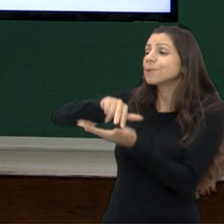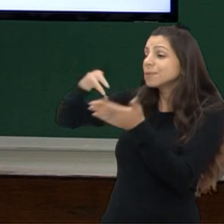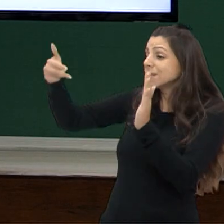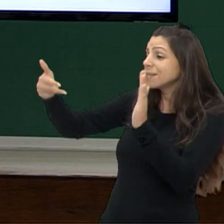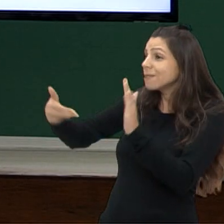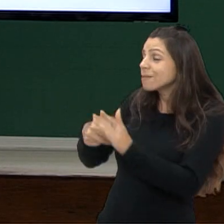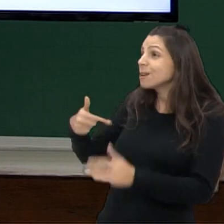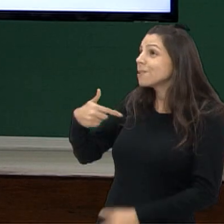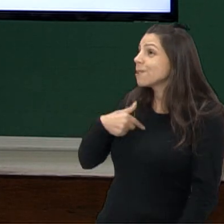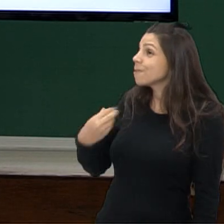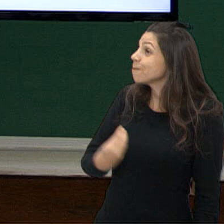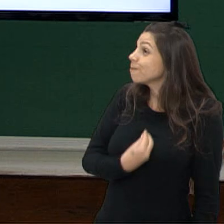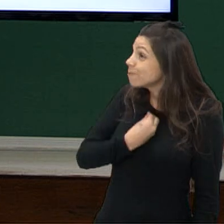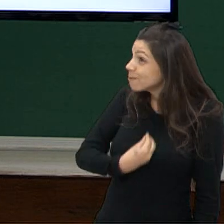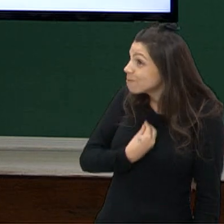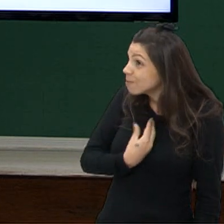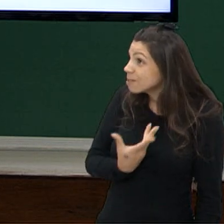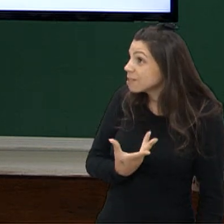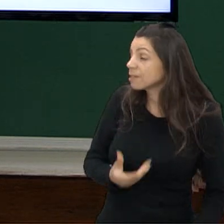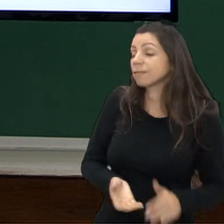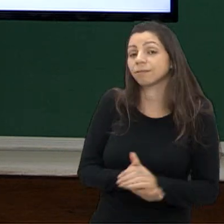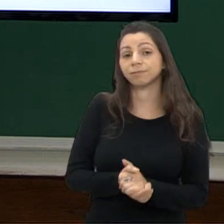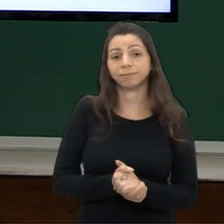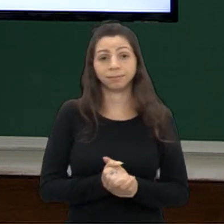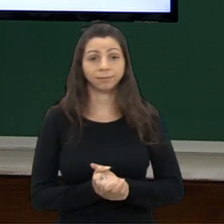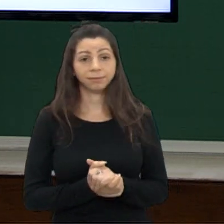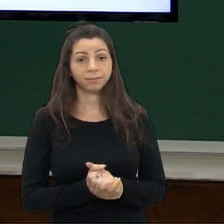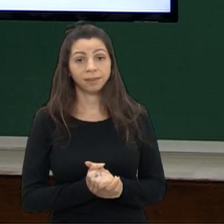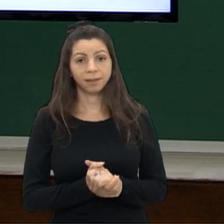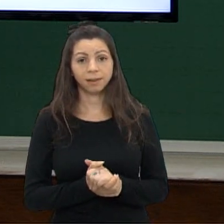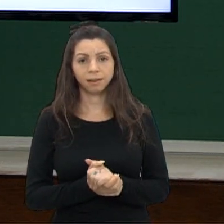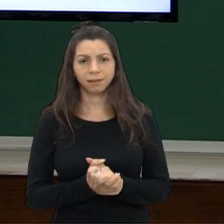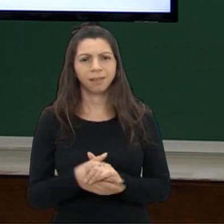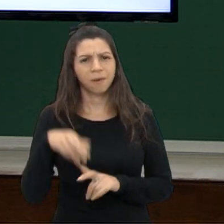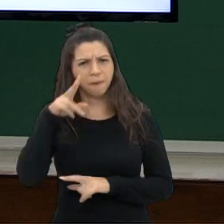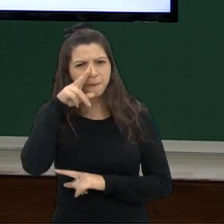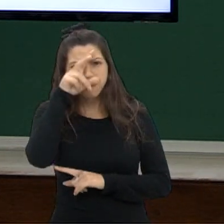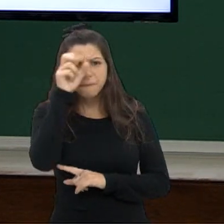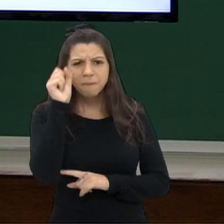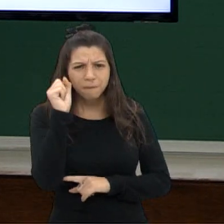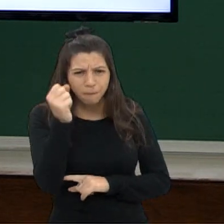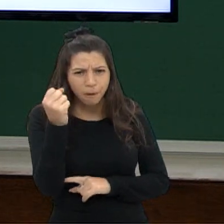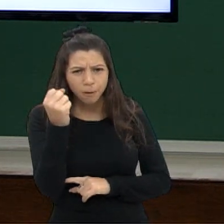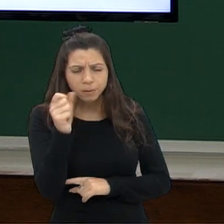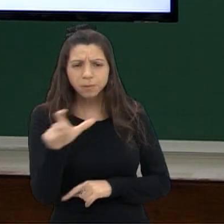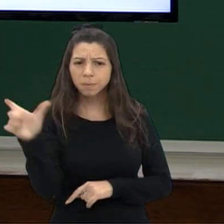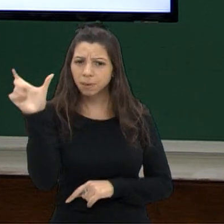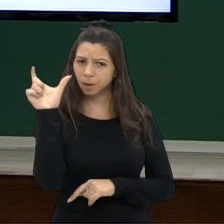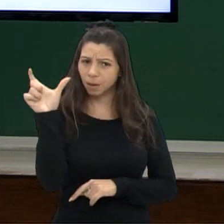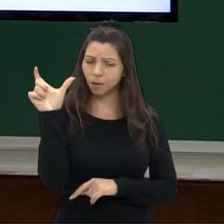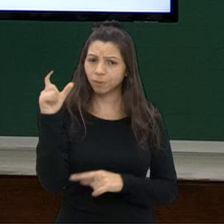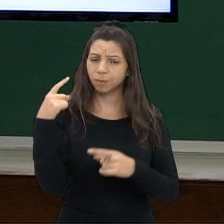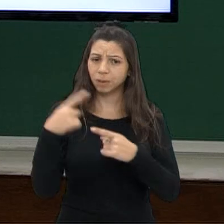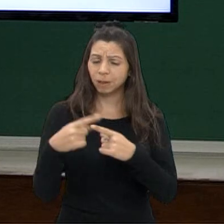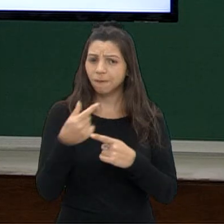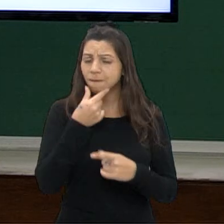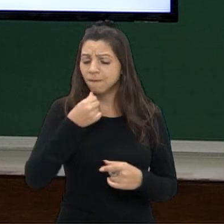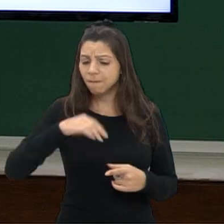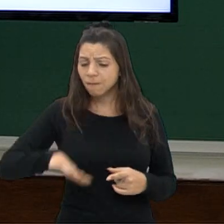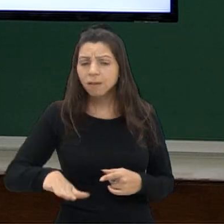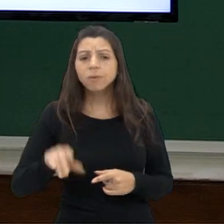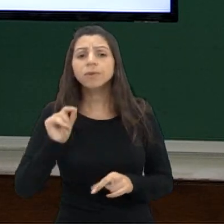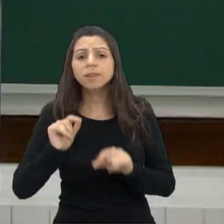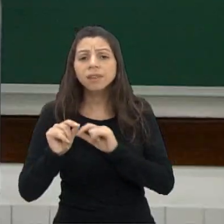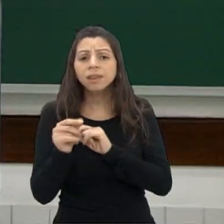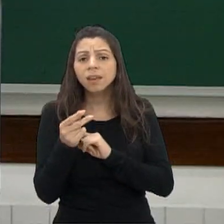só, forte, né? Isso que o menino tem com a TV. Ele fala que a TV é o motivo dele viver, a razão dele